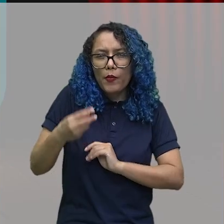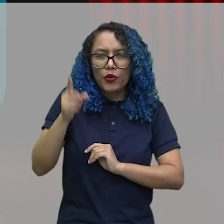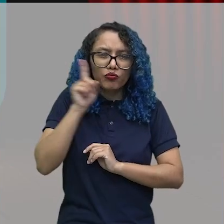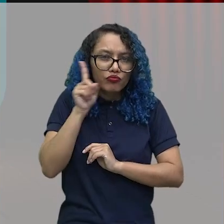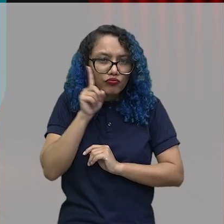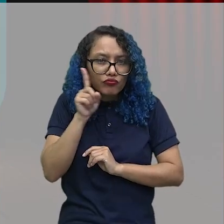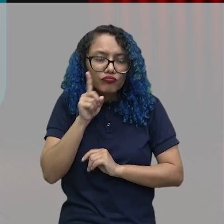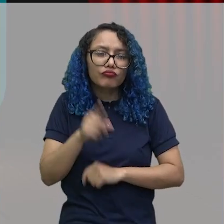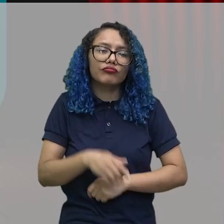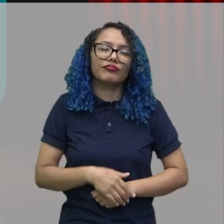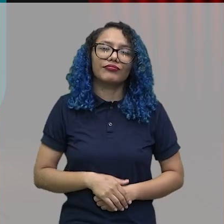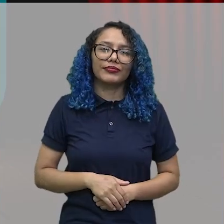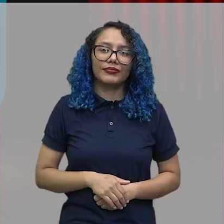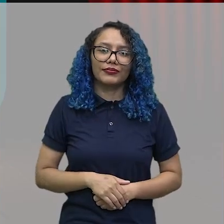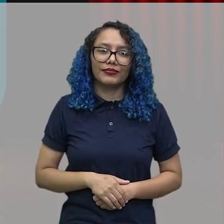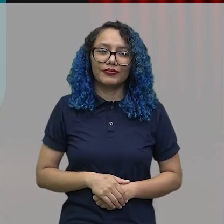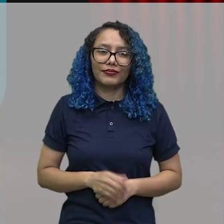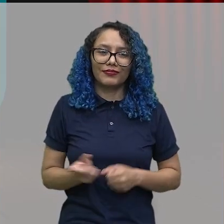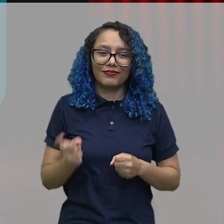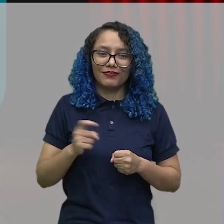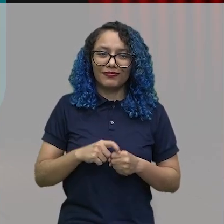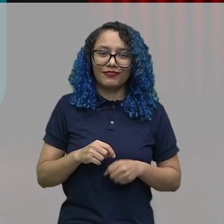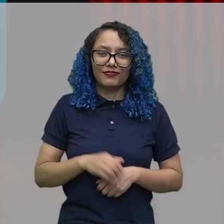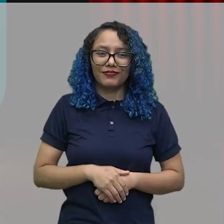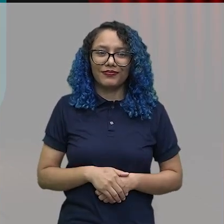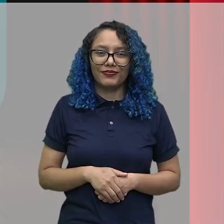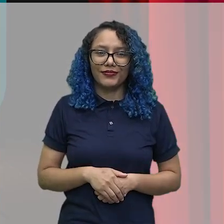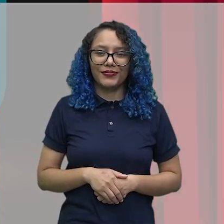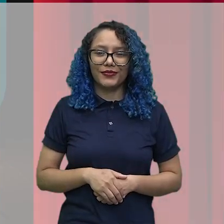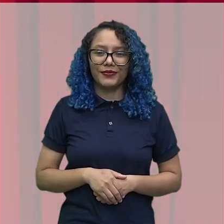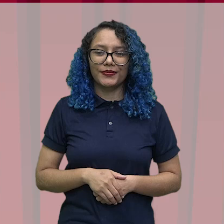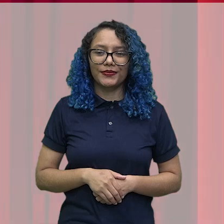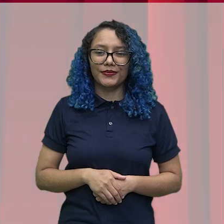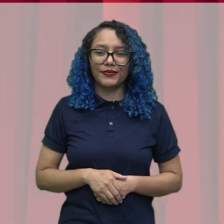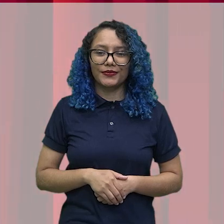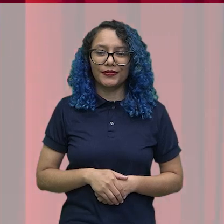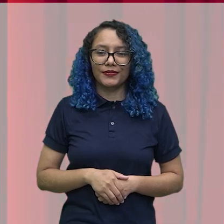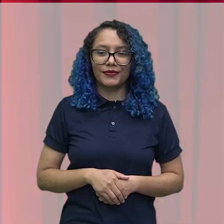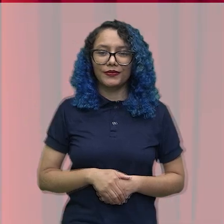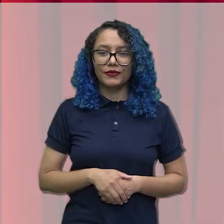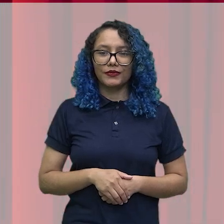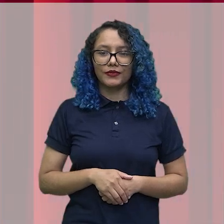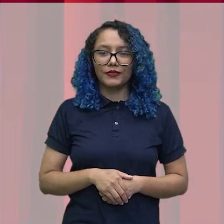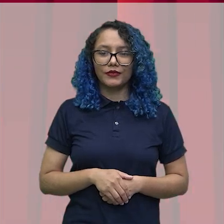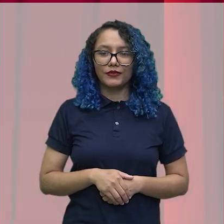Então, vamos voltando aqui para o nosso estúdio.